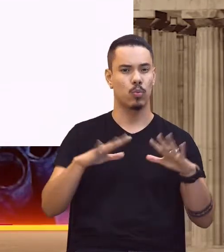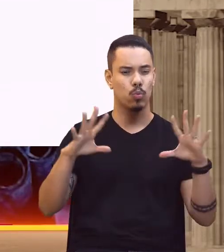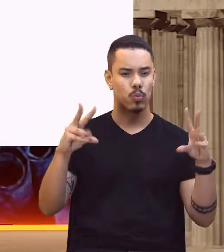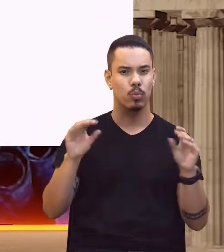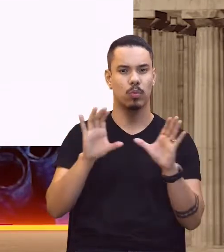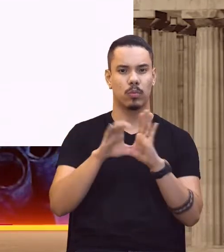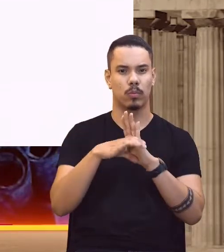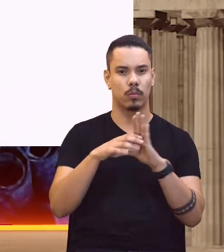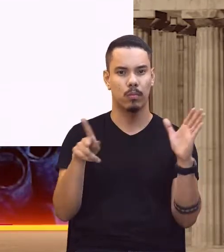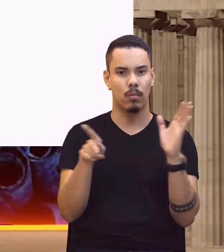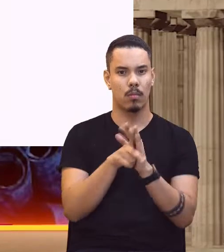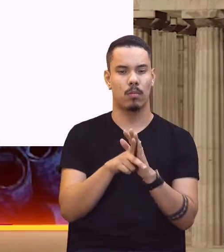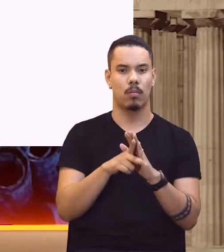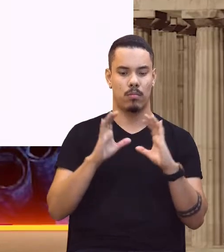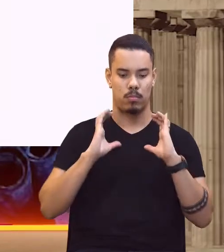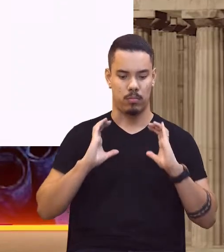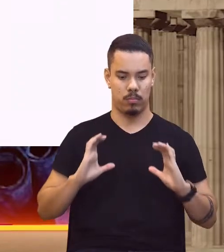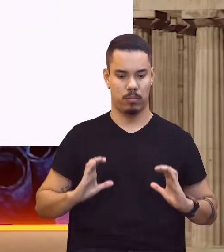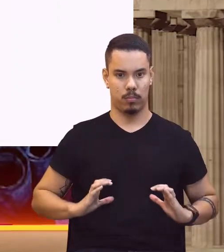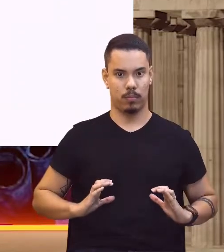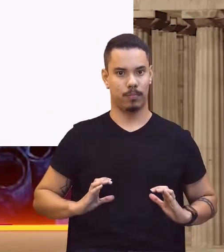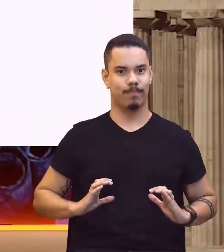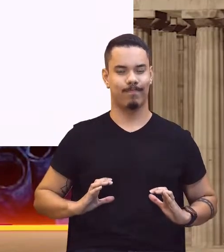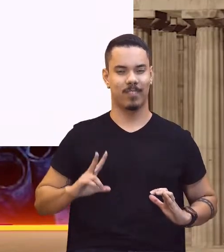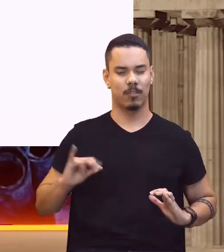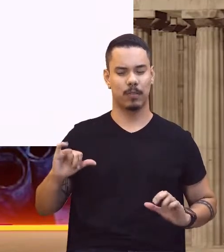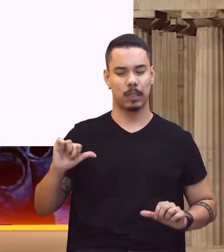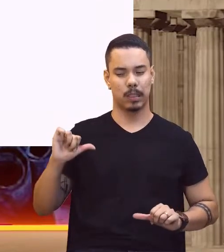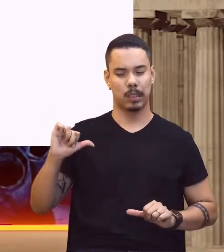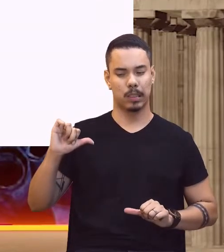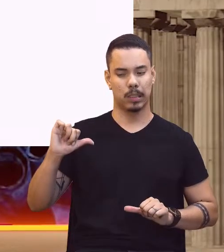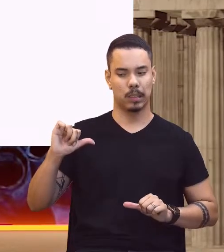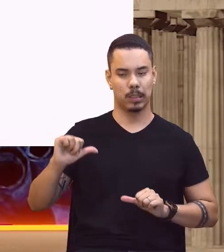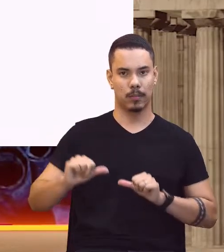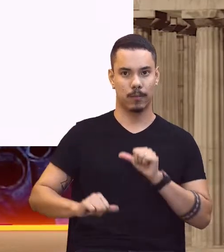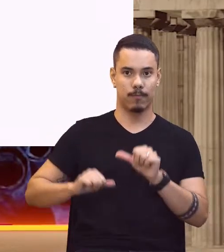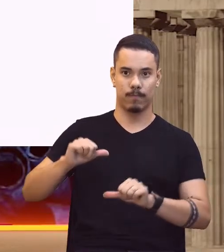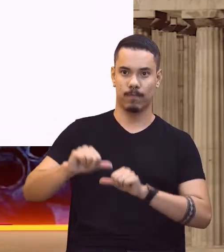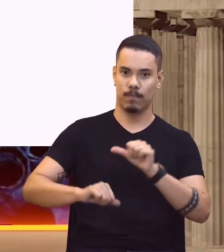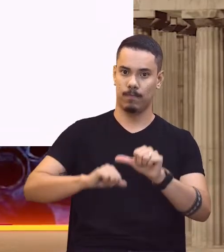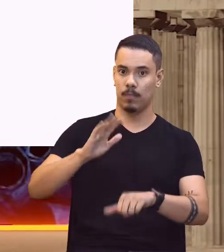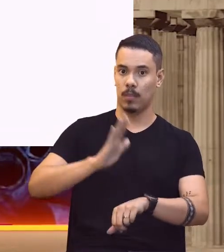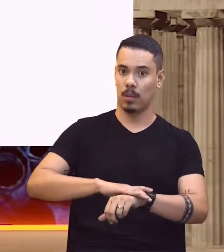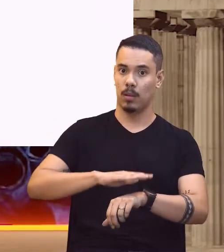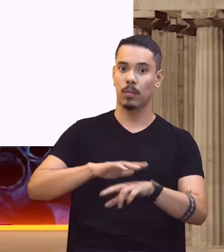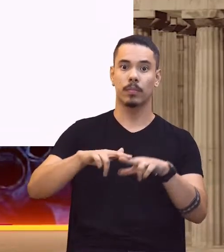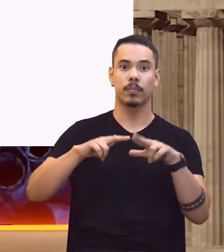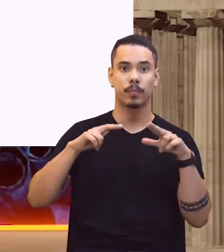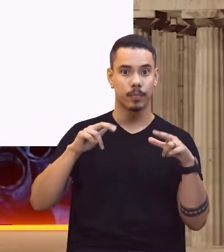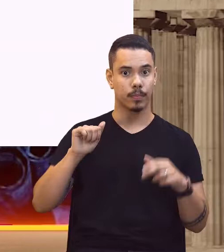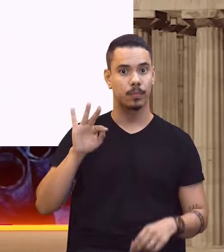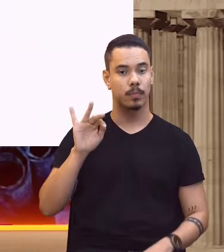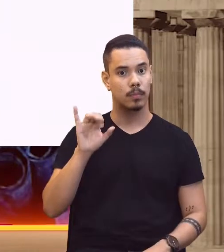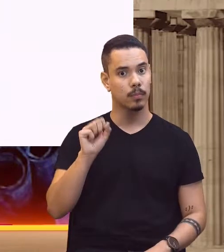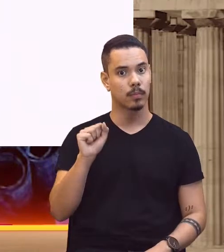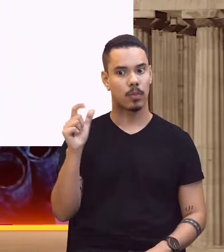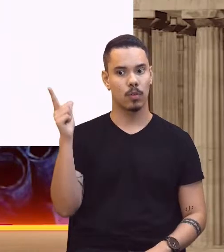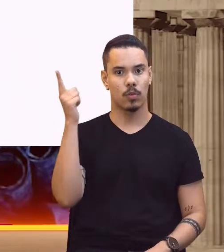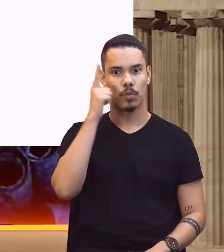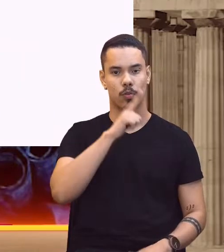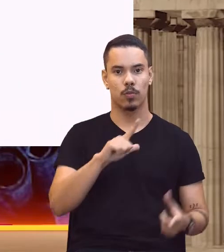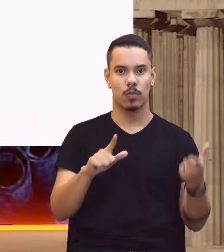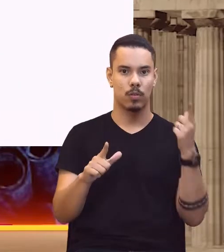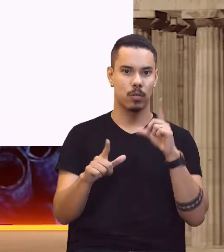de cidadania vai mudando com o passar do tempo, porque Atenas ela é conquistada pelos